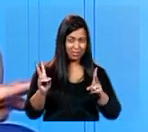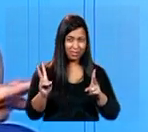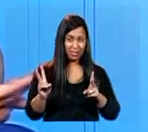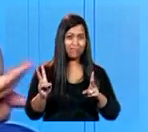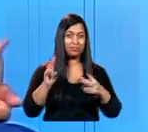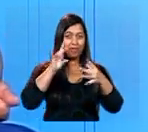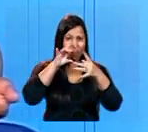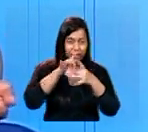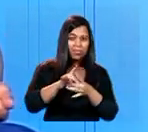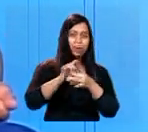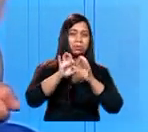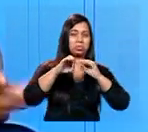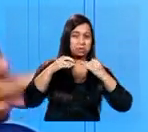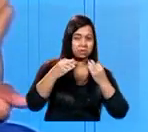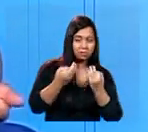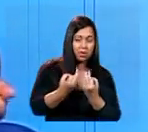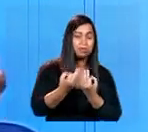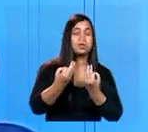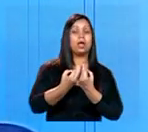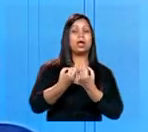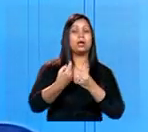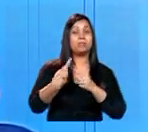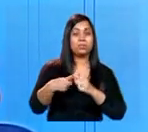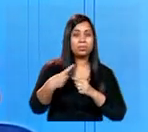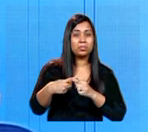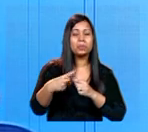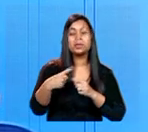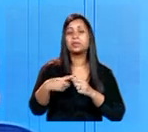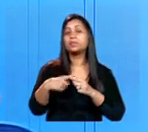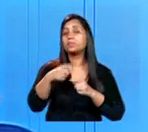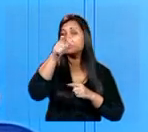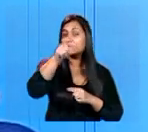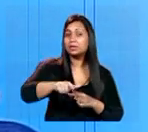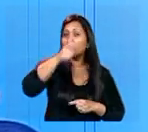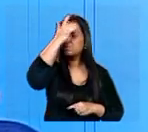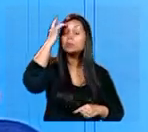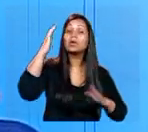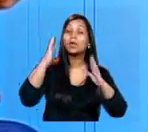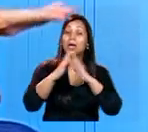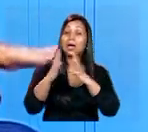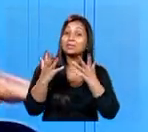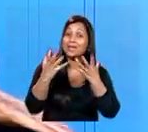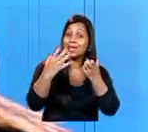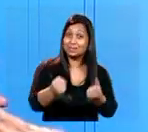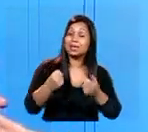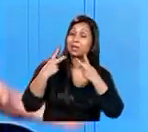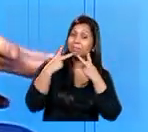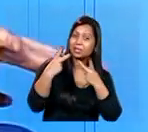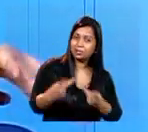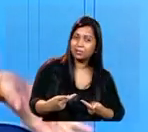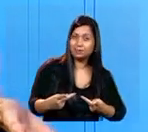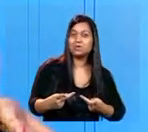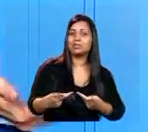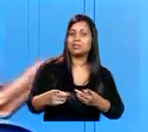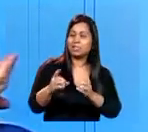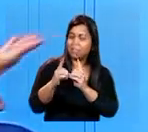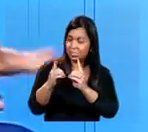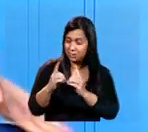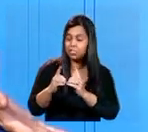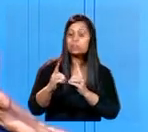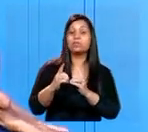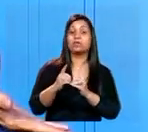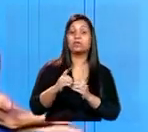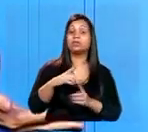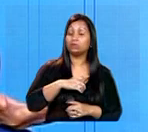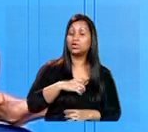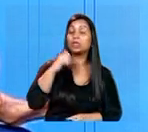diferenciada, né, que faz um vínculo com esse familiar, pela praticidade de quem está no domicílio receber essa visita e